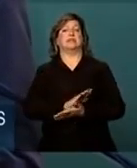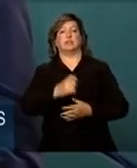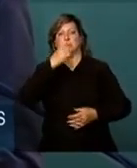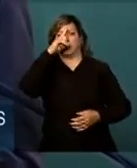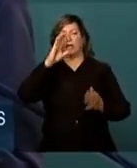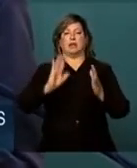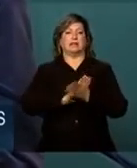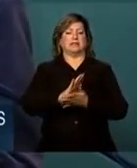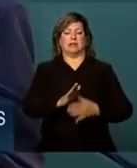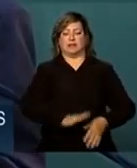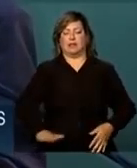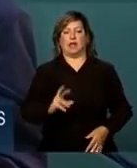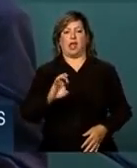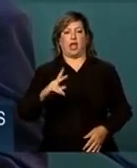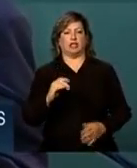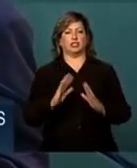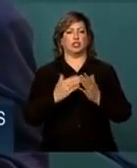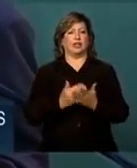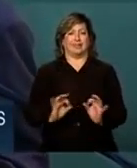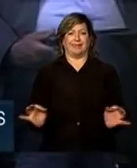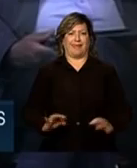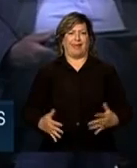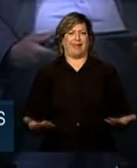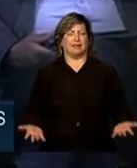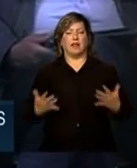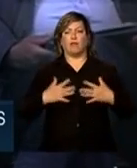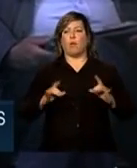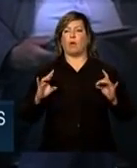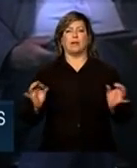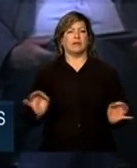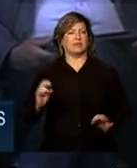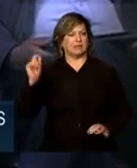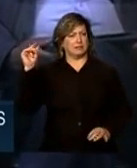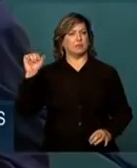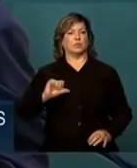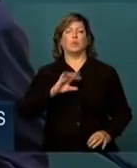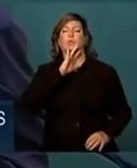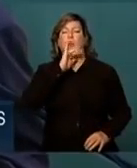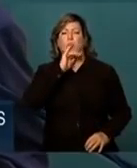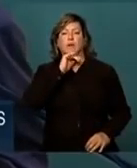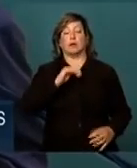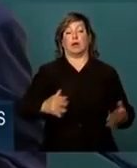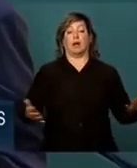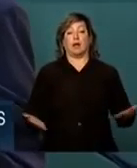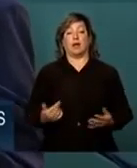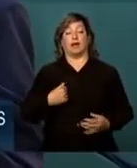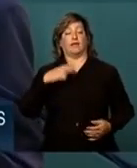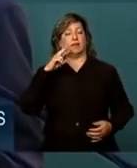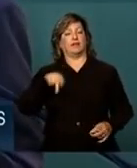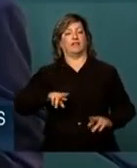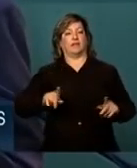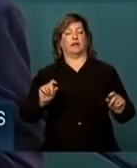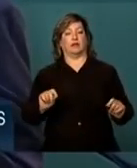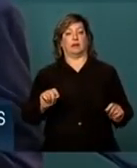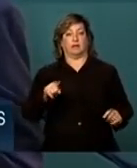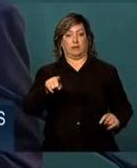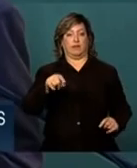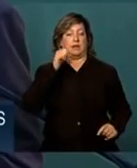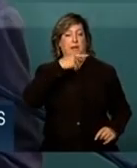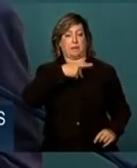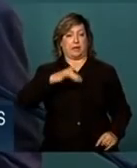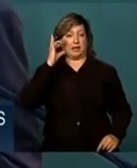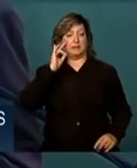condições de conforto de qualidade. E eu aprendi uma coisa com a senhora, é que a senhora diz assim, olha, essa